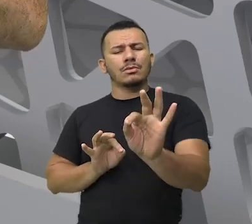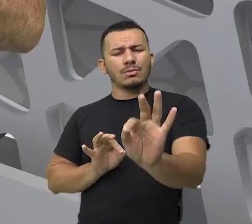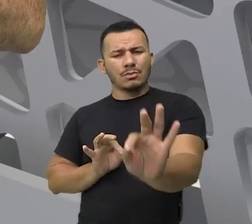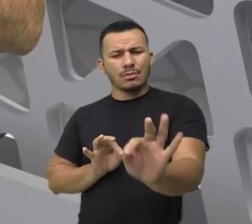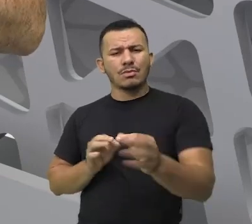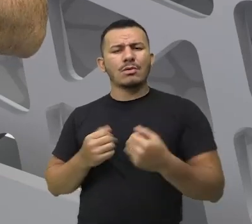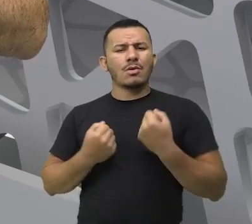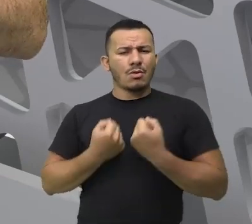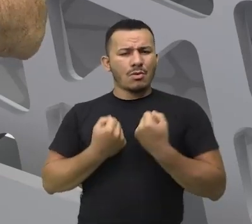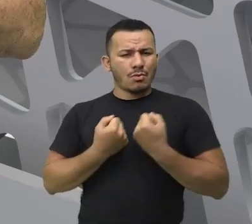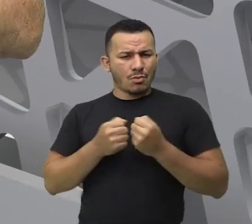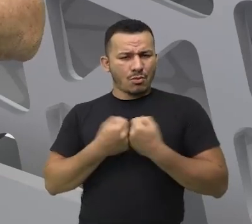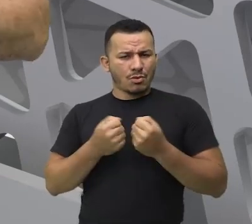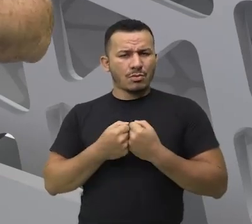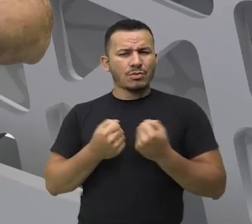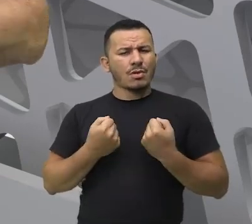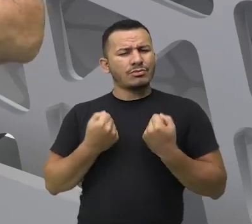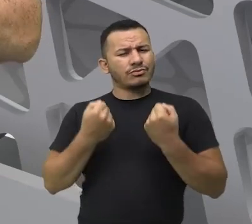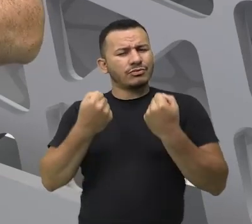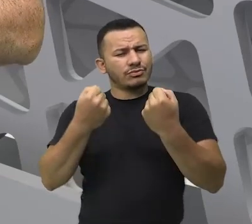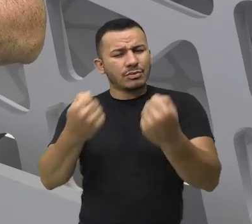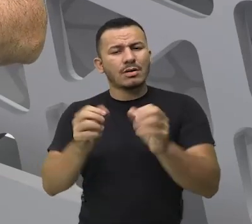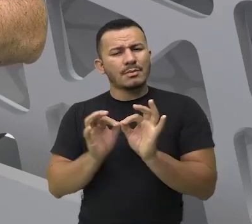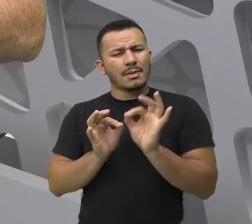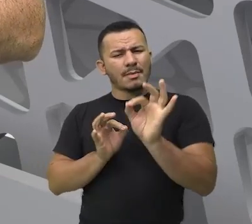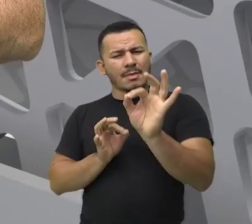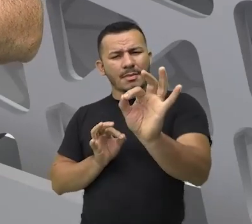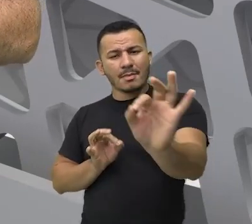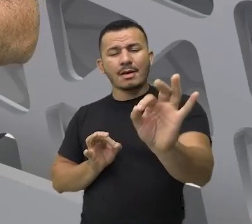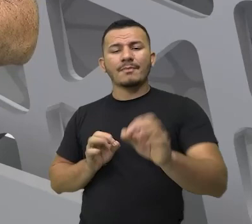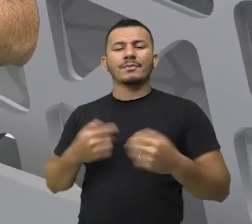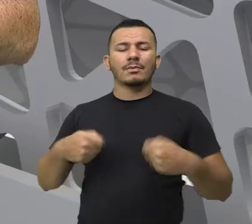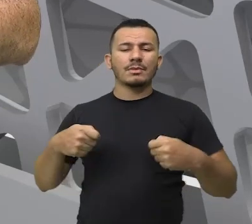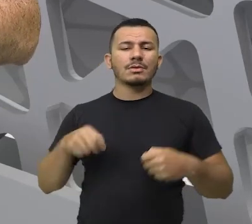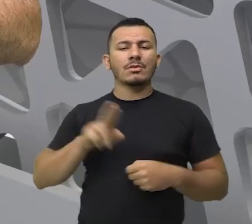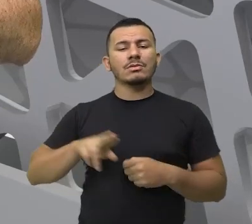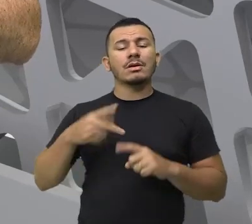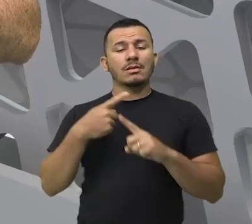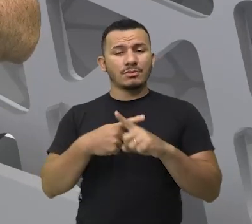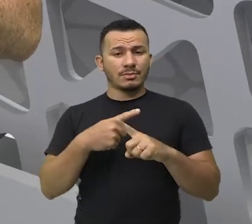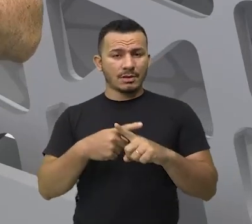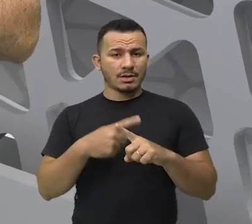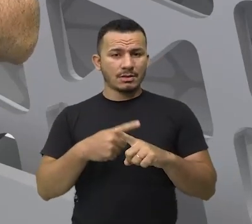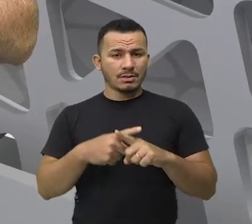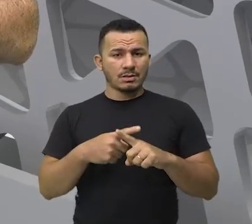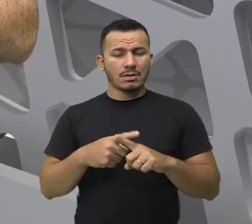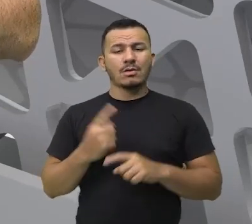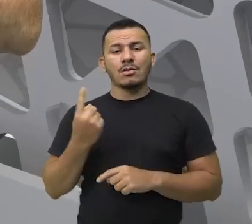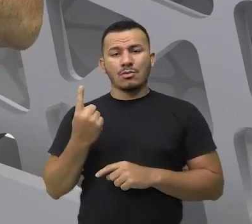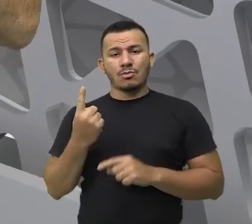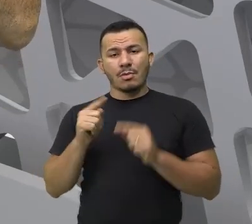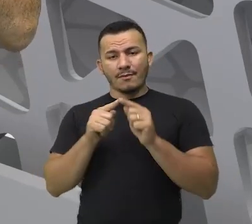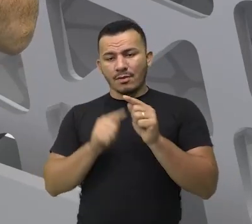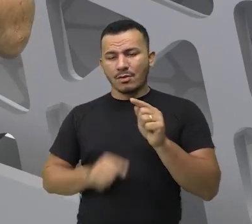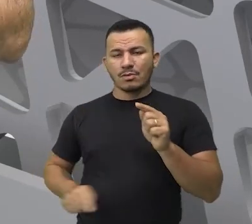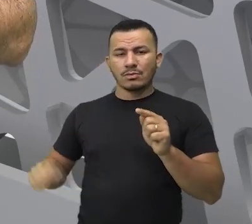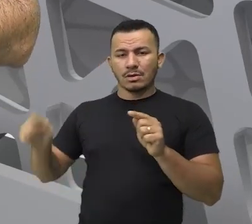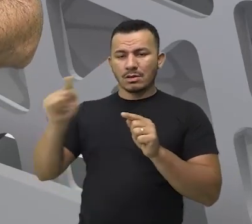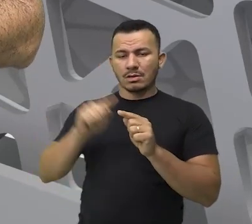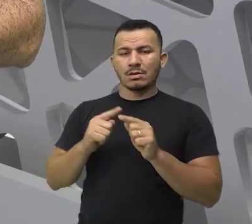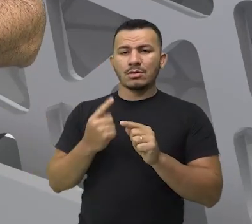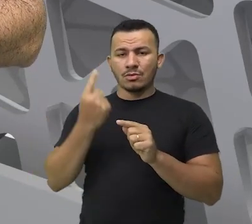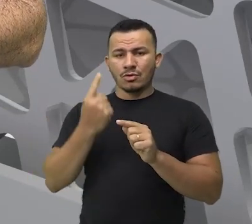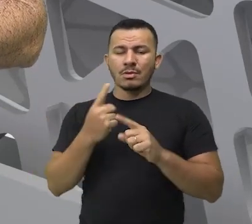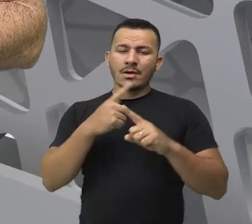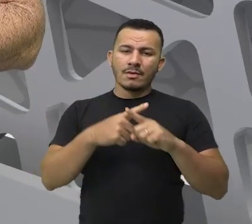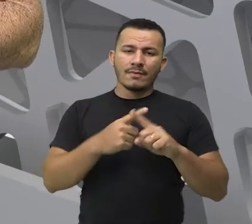quantos metros terá percorrido quando a roda tiver dado 120 voltas, nós vamos ter que multiplicar a quantidade de